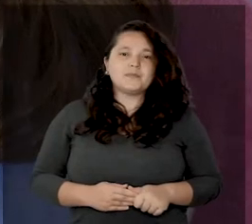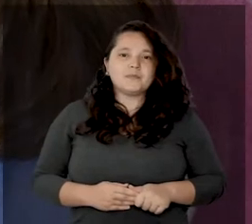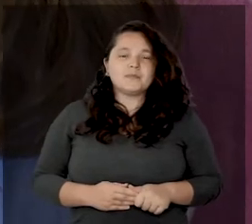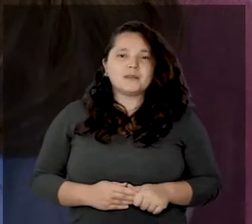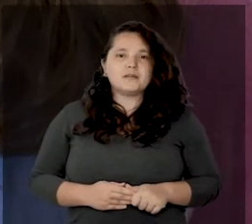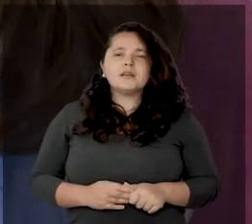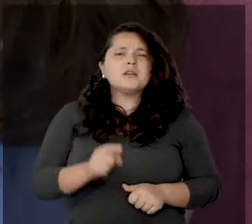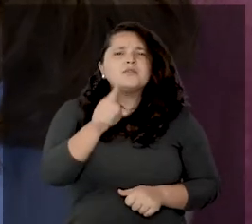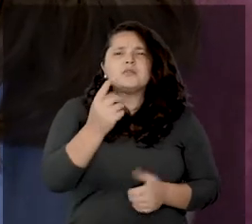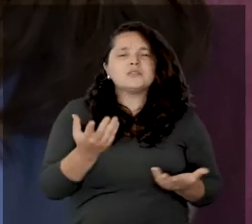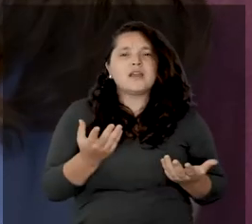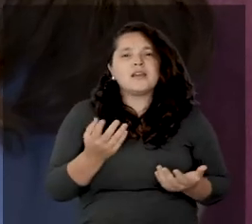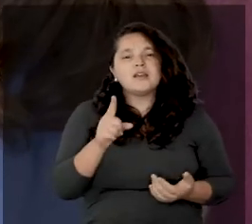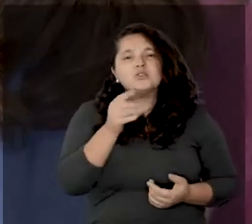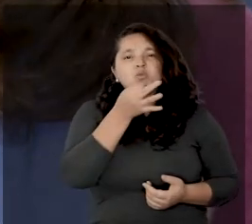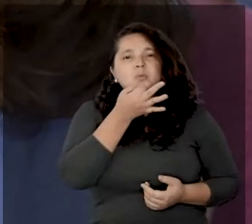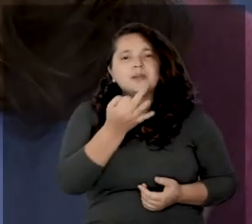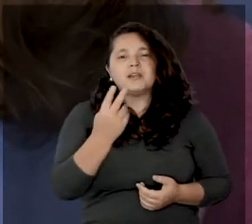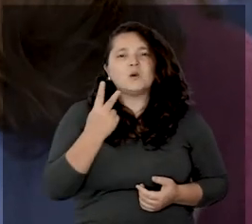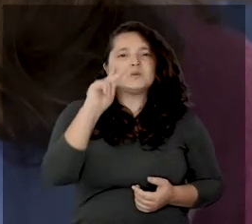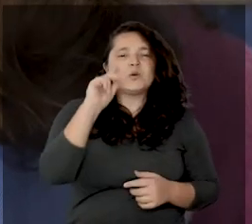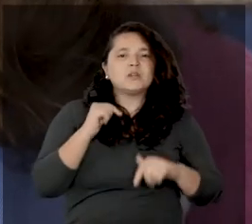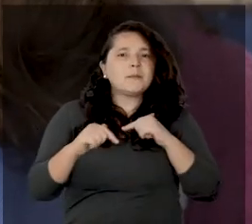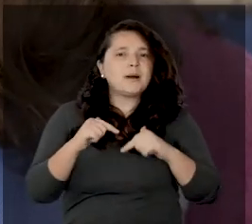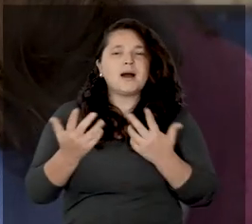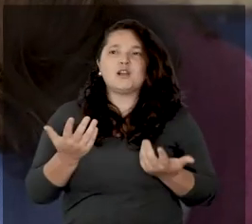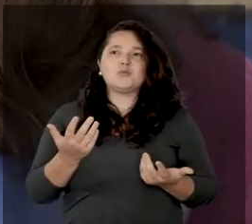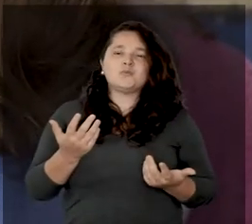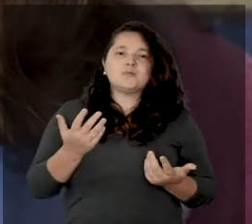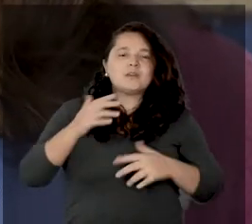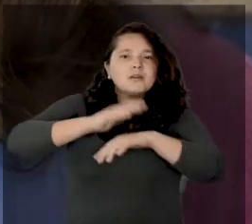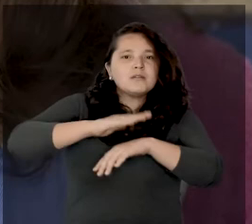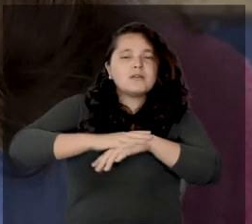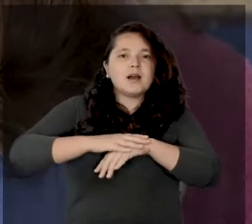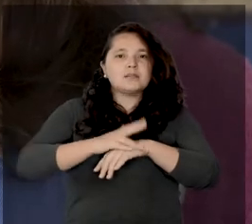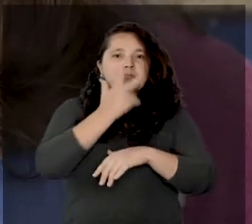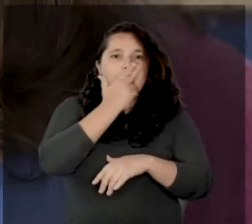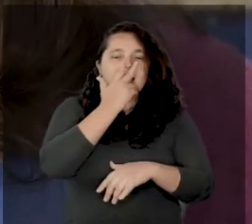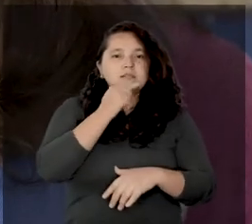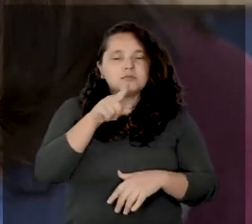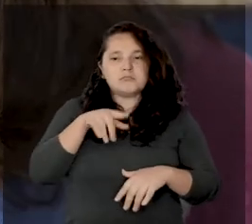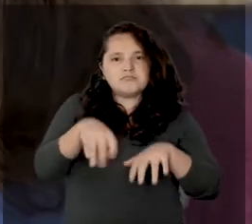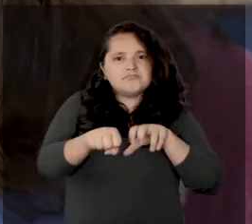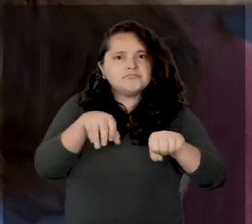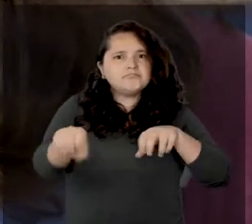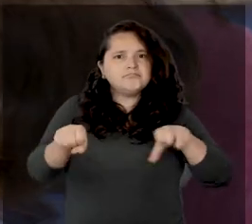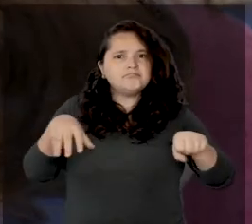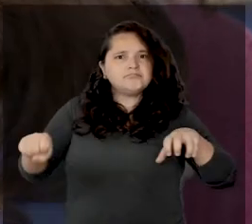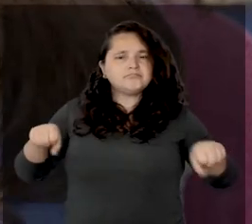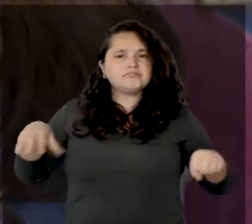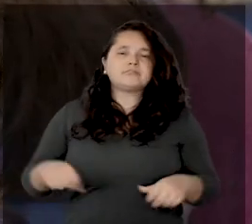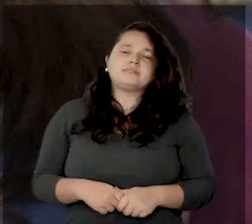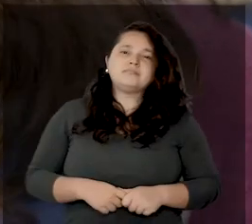Como que você vê isso, assim, esse seu trabalho cada vez mais se colocando nesse espaço? E a gente pensando também, se falando da escola, eu